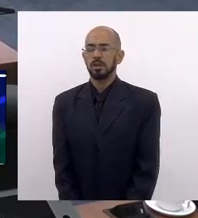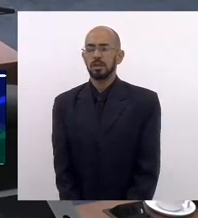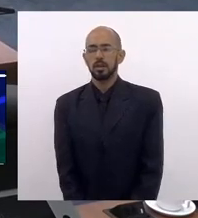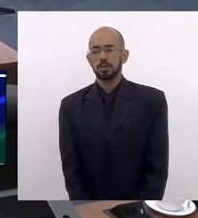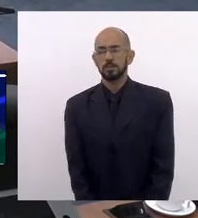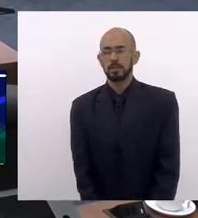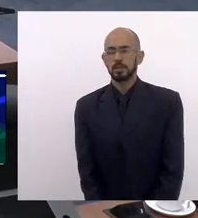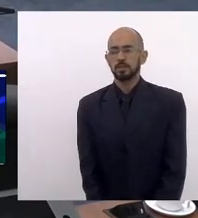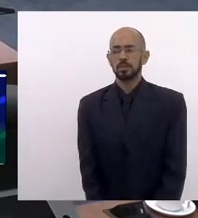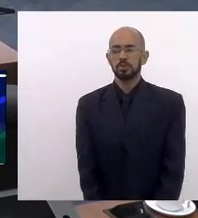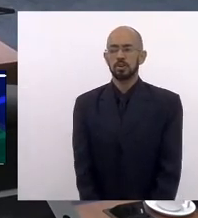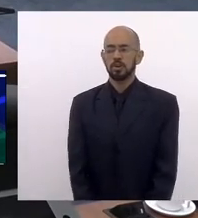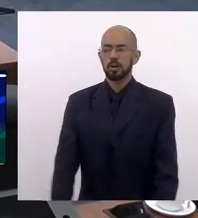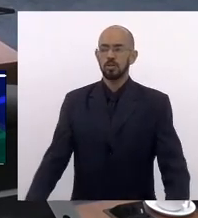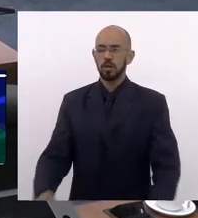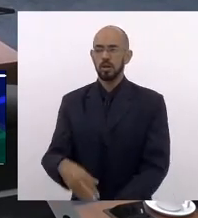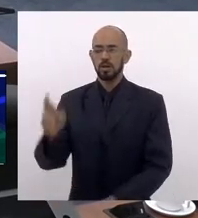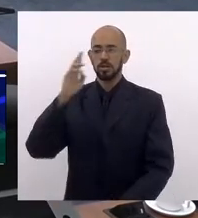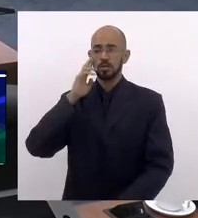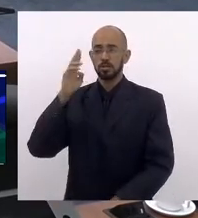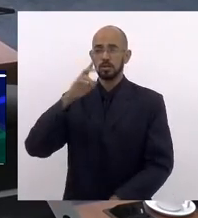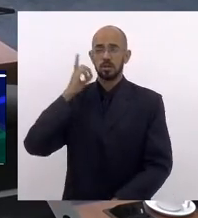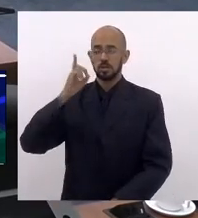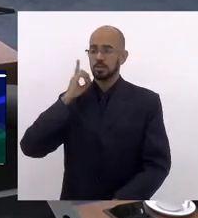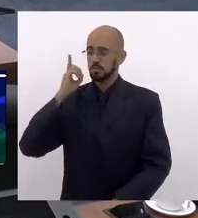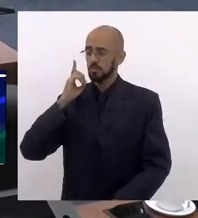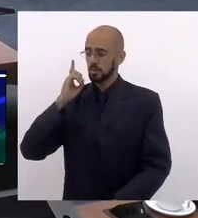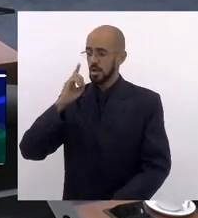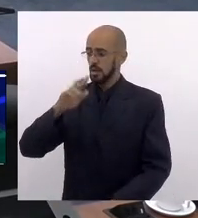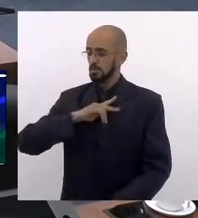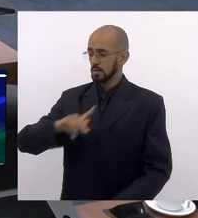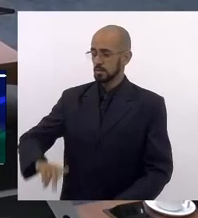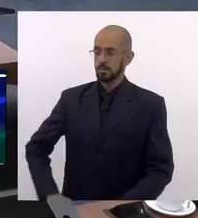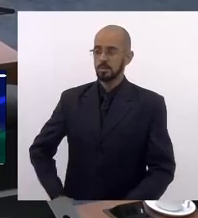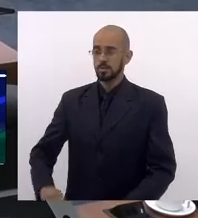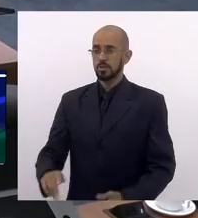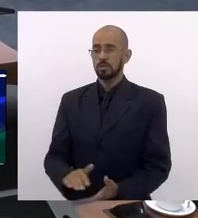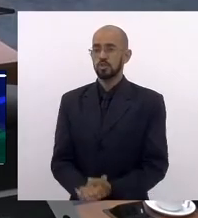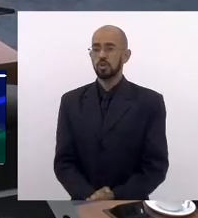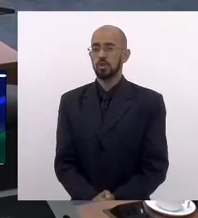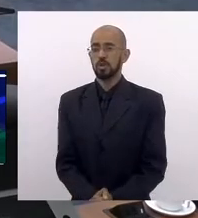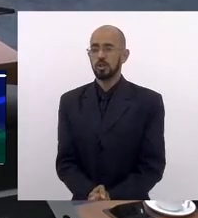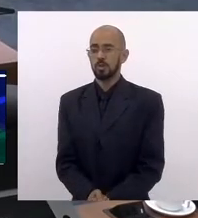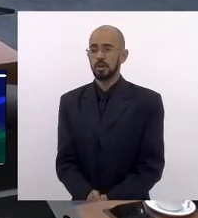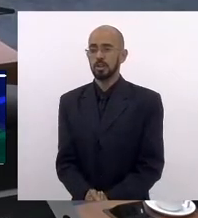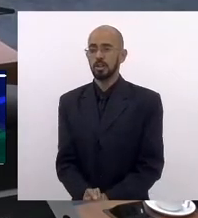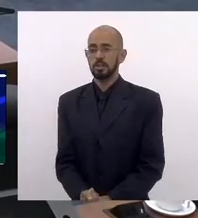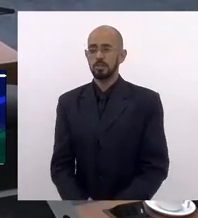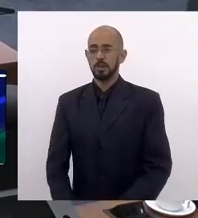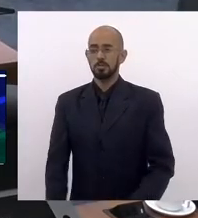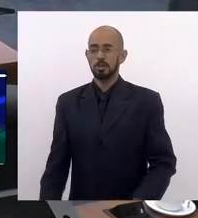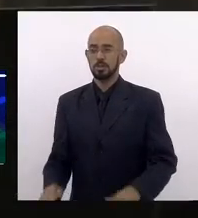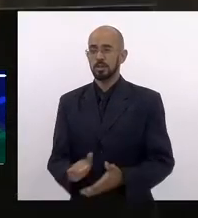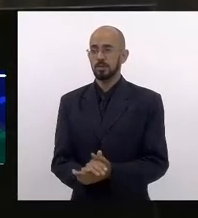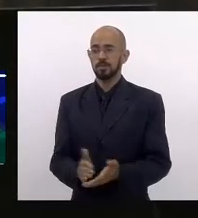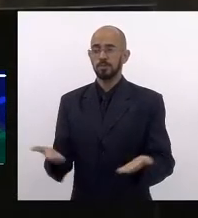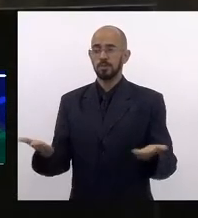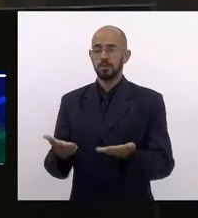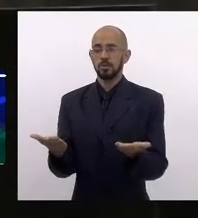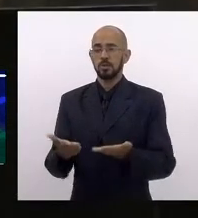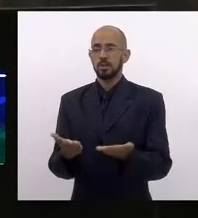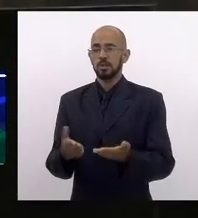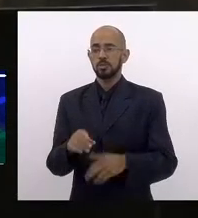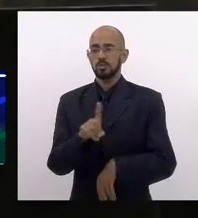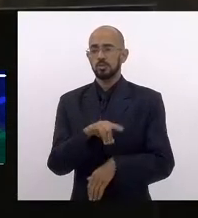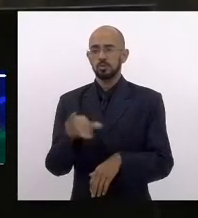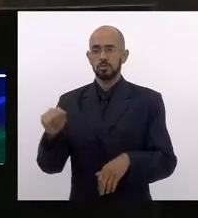Senhora presidenta, senhores deputados, senhoras deputadas, o dia de hoje é um dia que nos traz